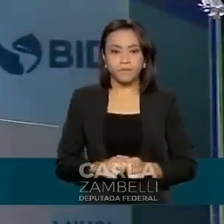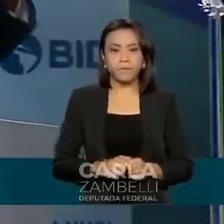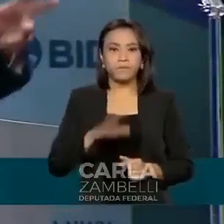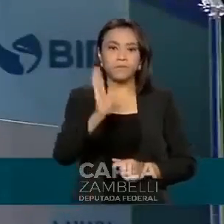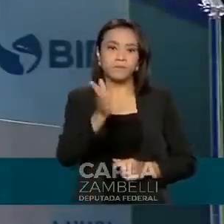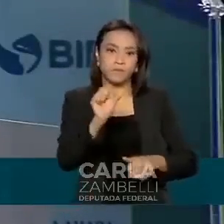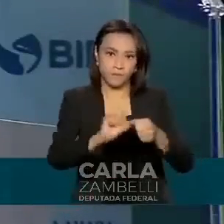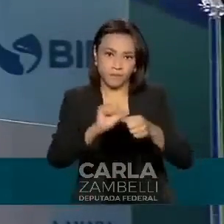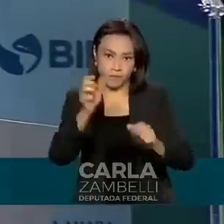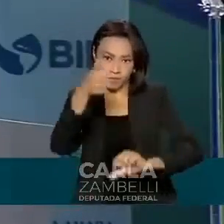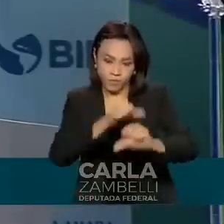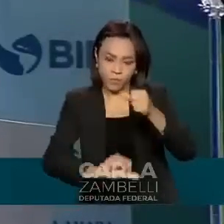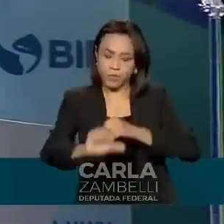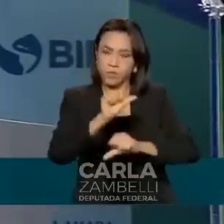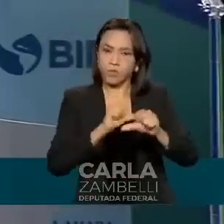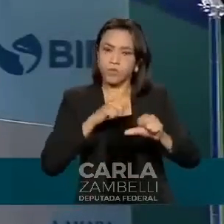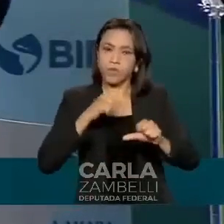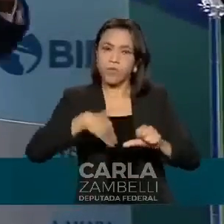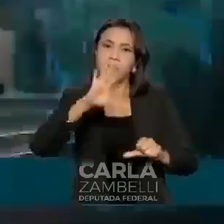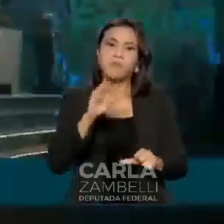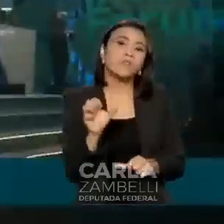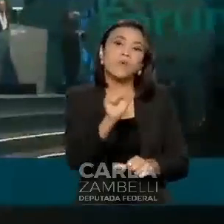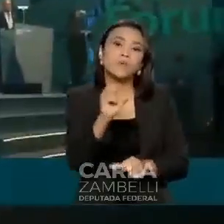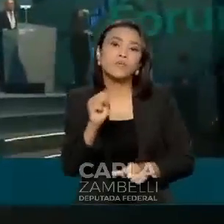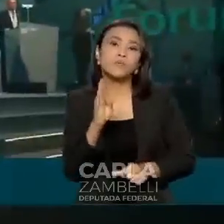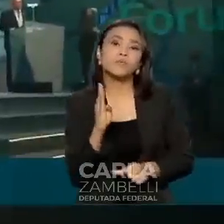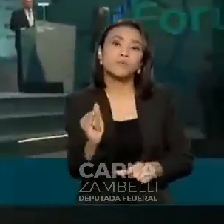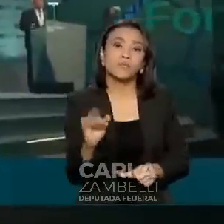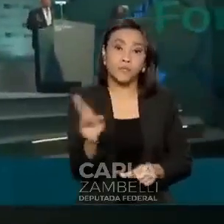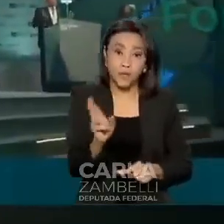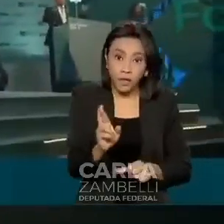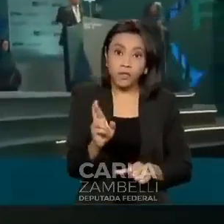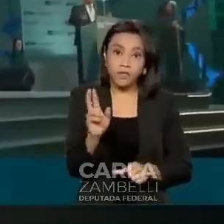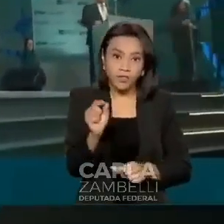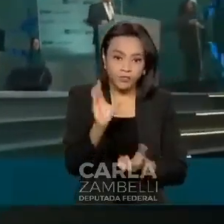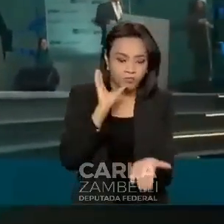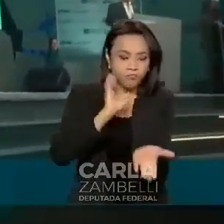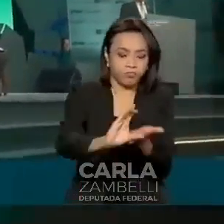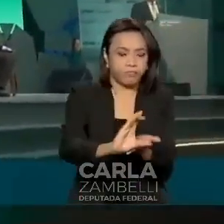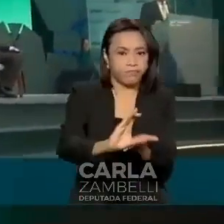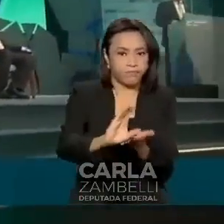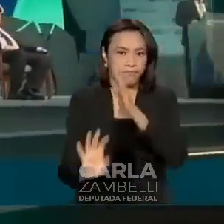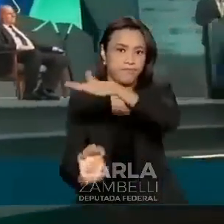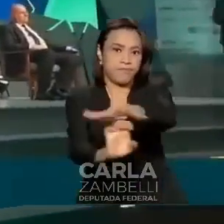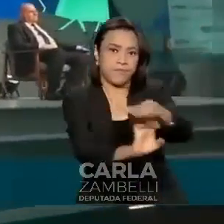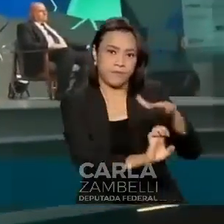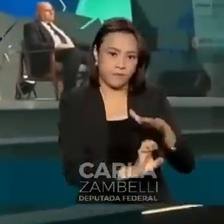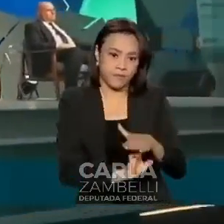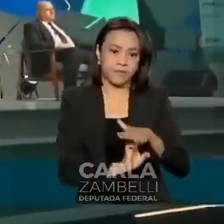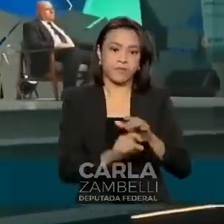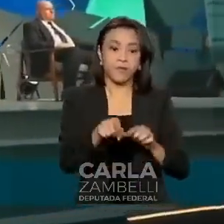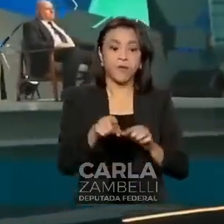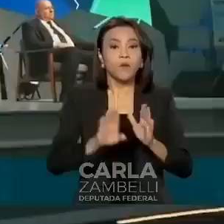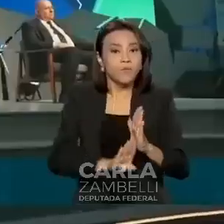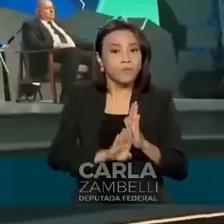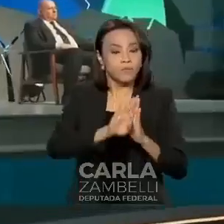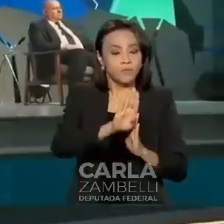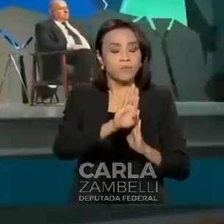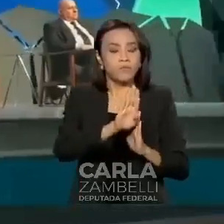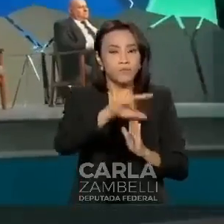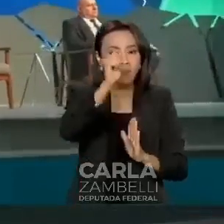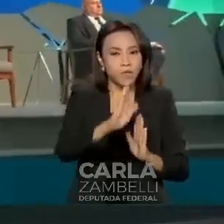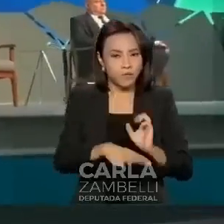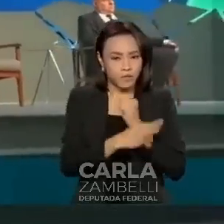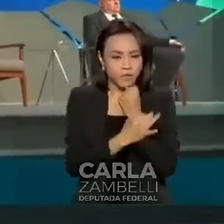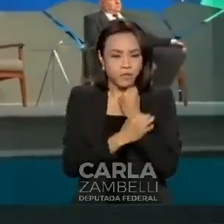fizemos a reforma dos Marcos regulatórios temos mais de 800 bilhões de reais lindo e investimentos privados e o crescimento do Brasil está